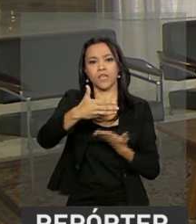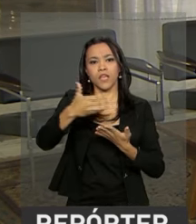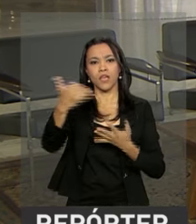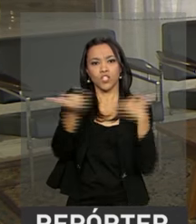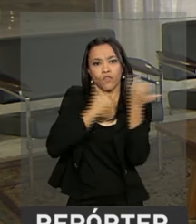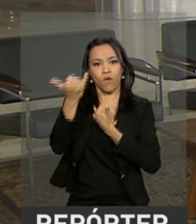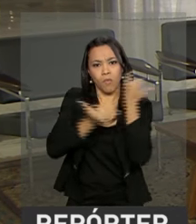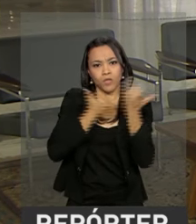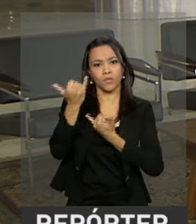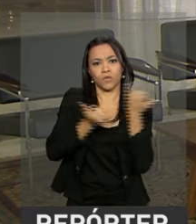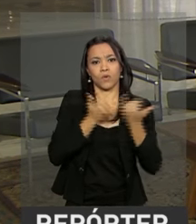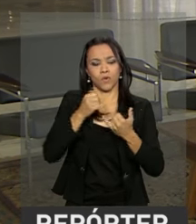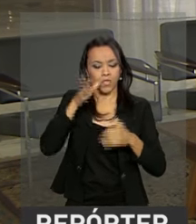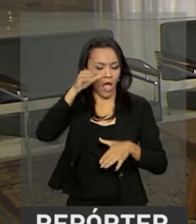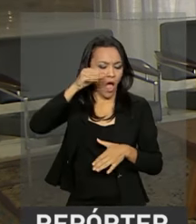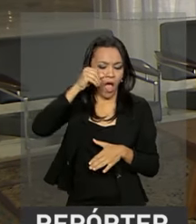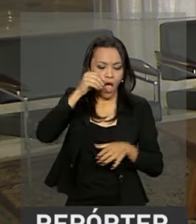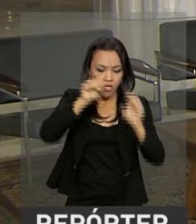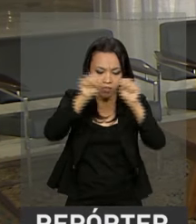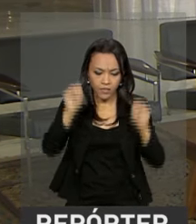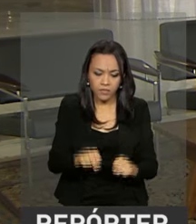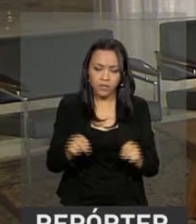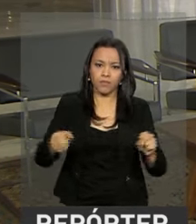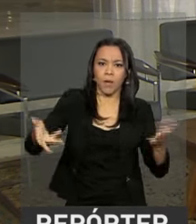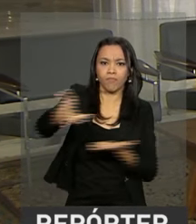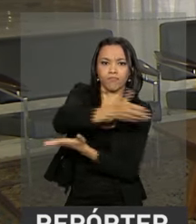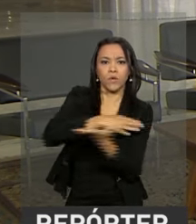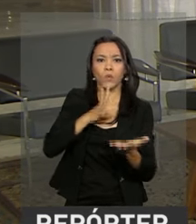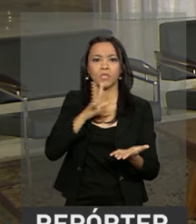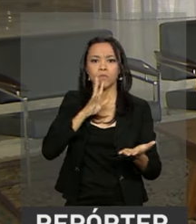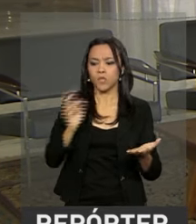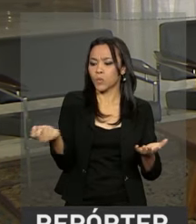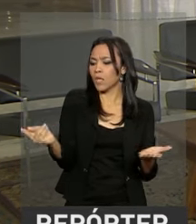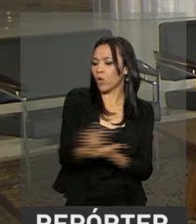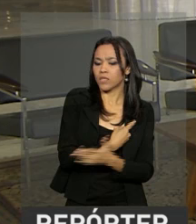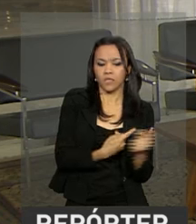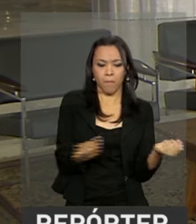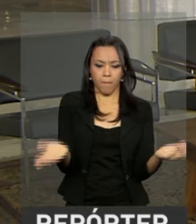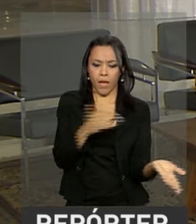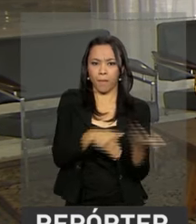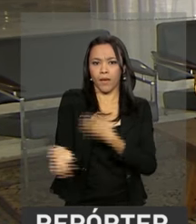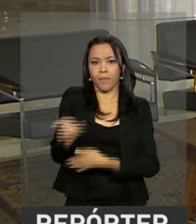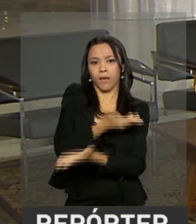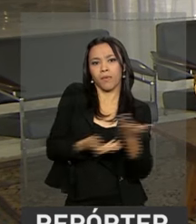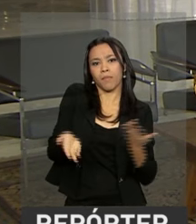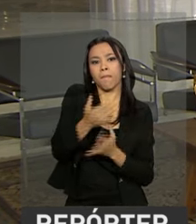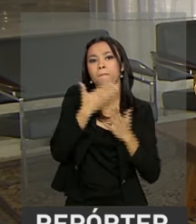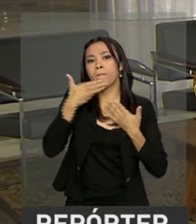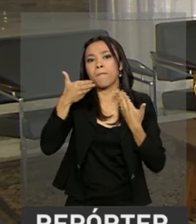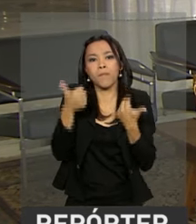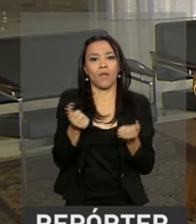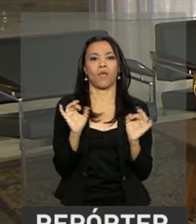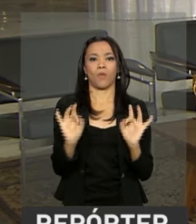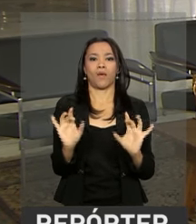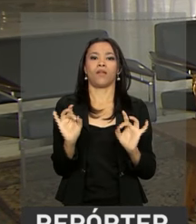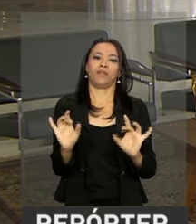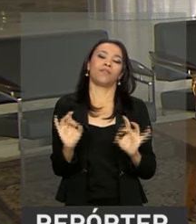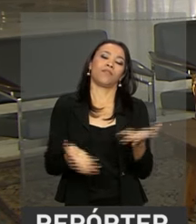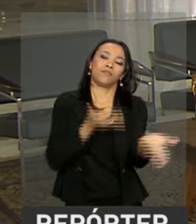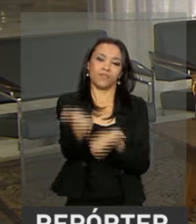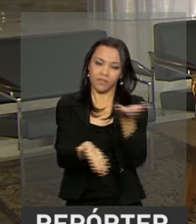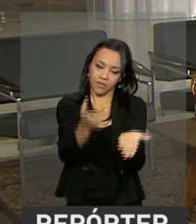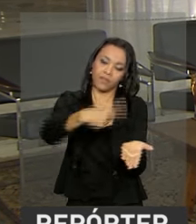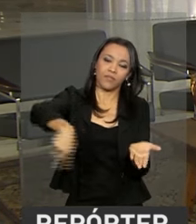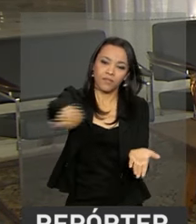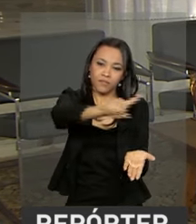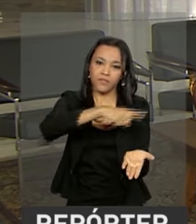consulta ou disponibilização de dados e o compartilhamento de conhecimentos entre os dois órgãos para melhorar a qualidade dos serviços